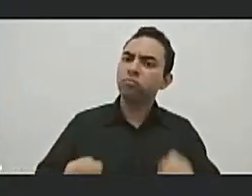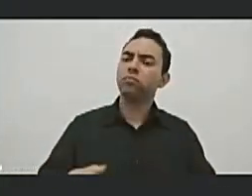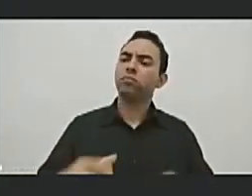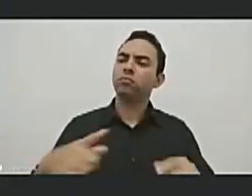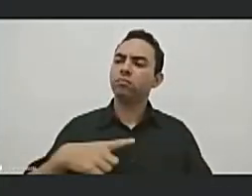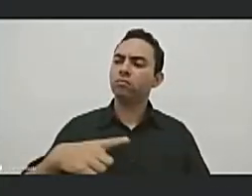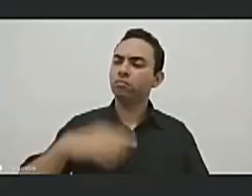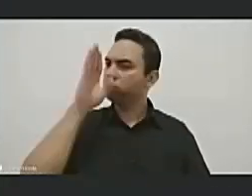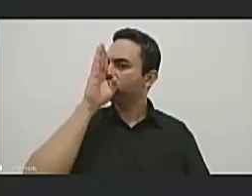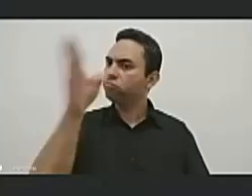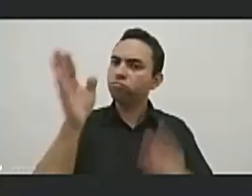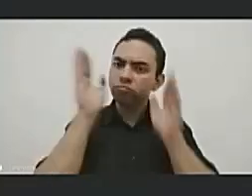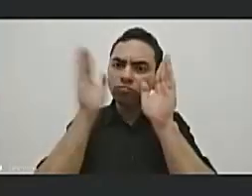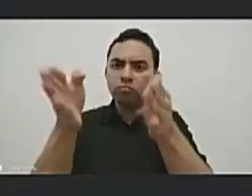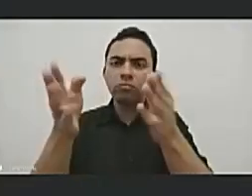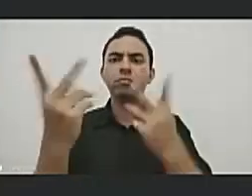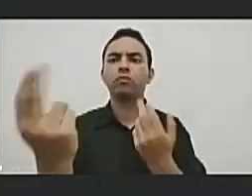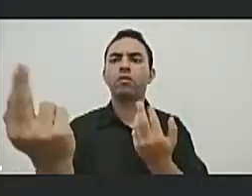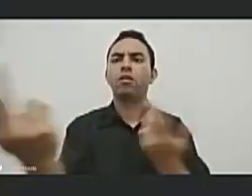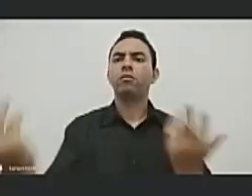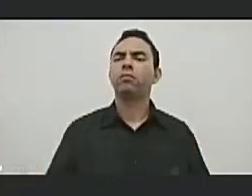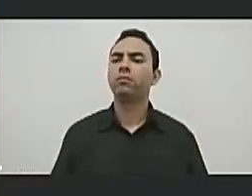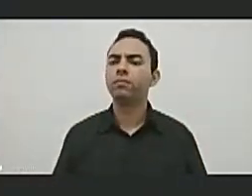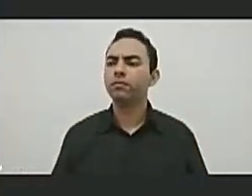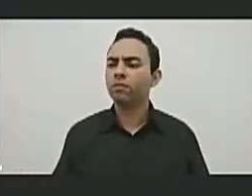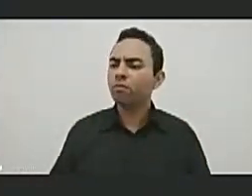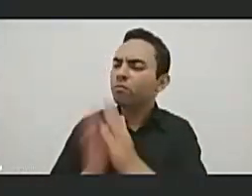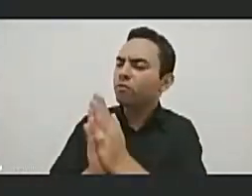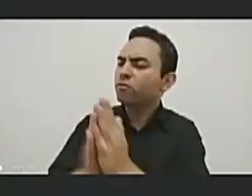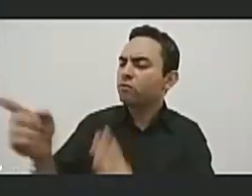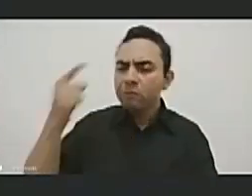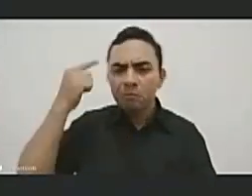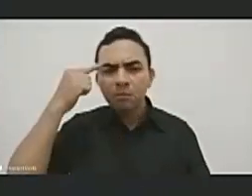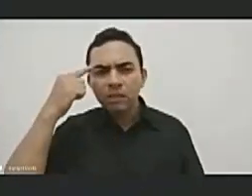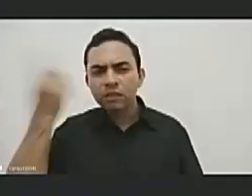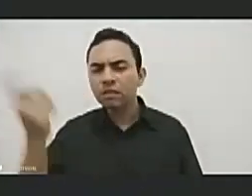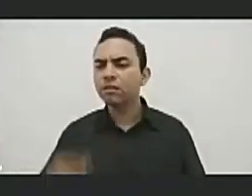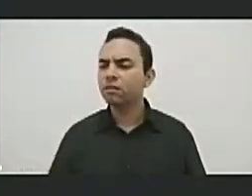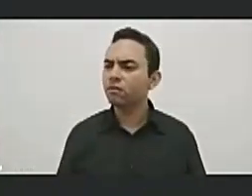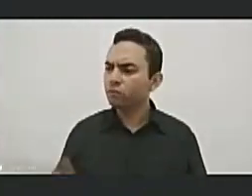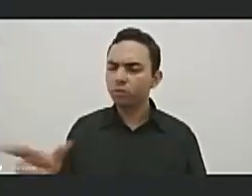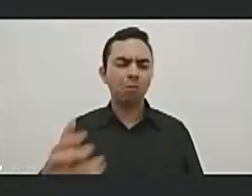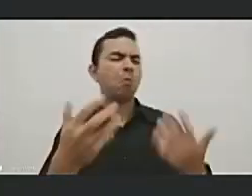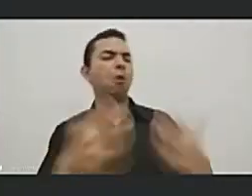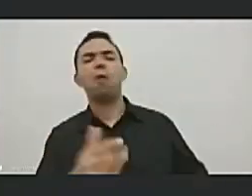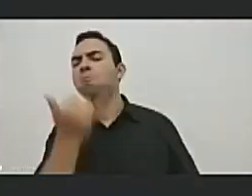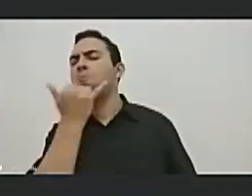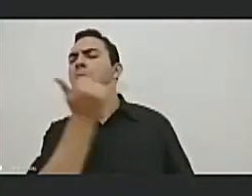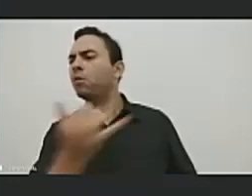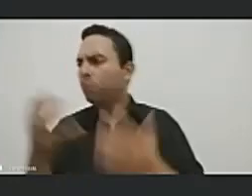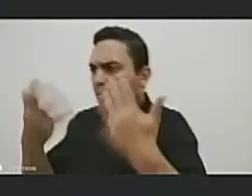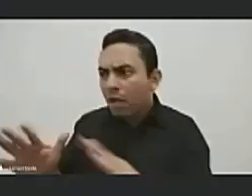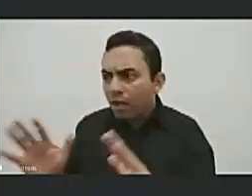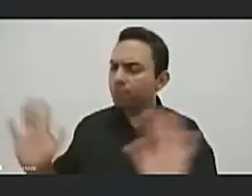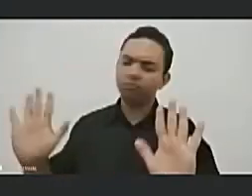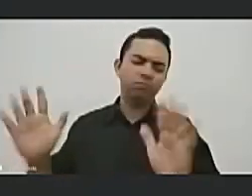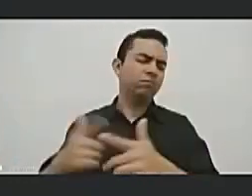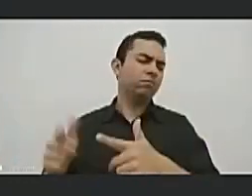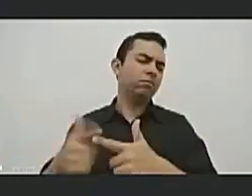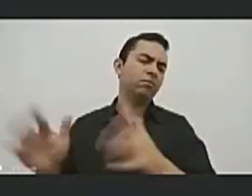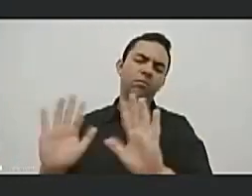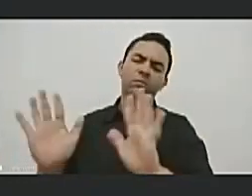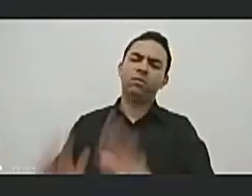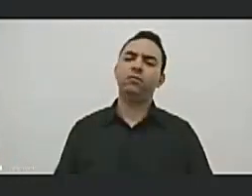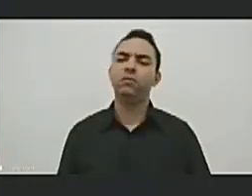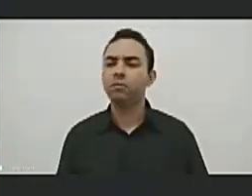nesse momento pensasse um pouquinho você não quer se retratar não tem problema só que a